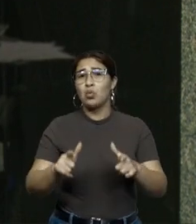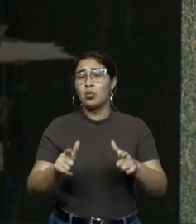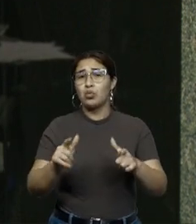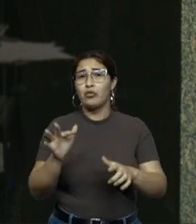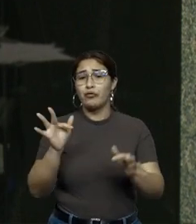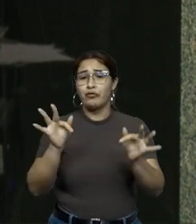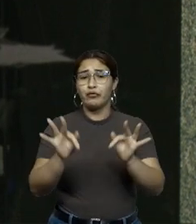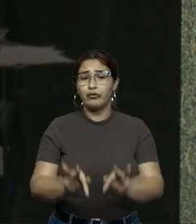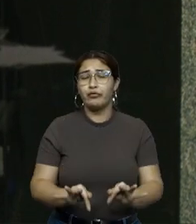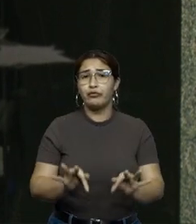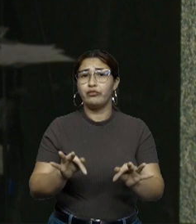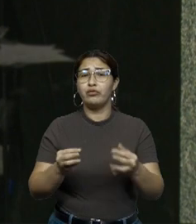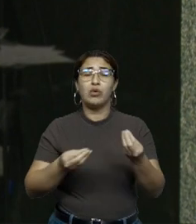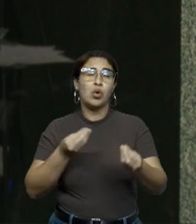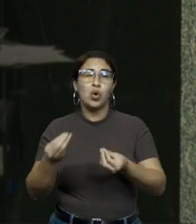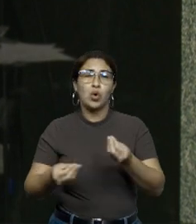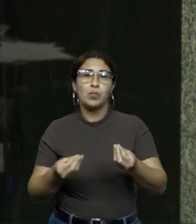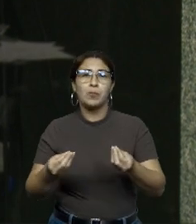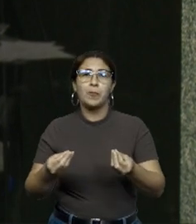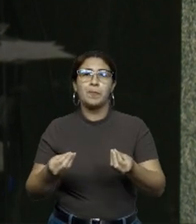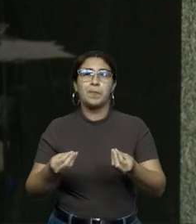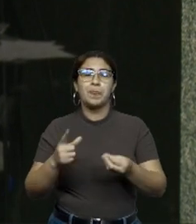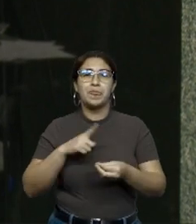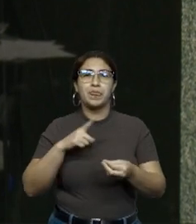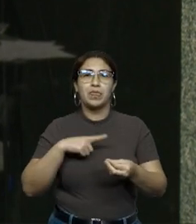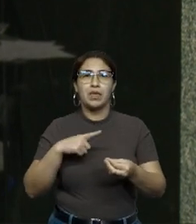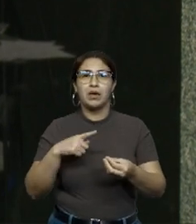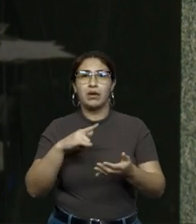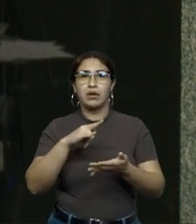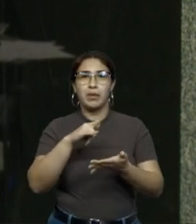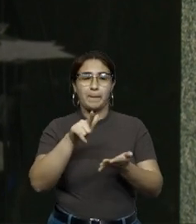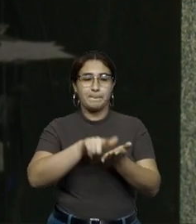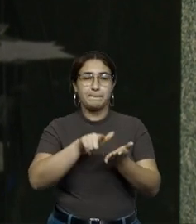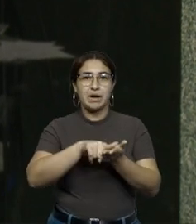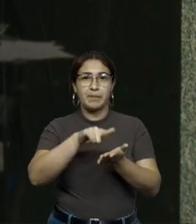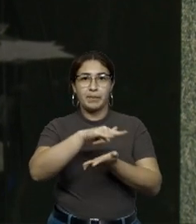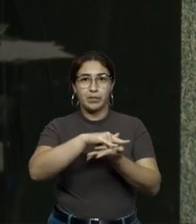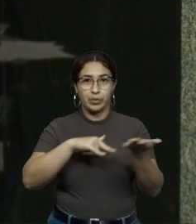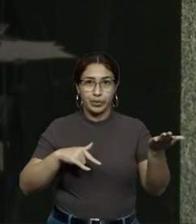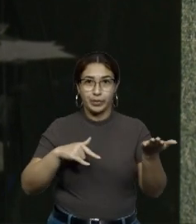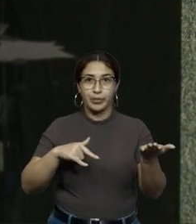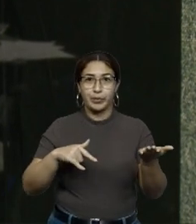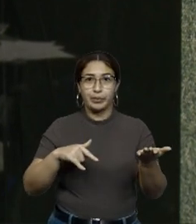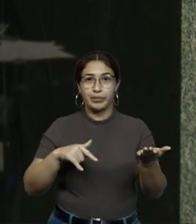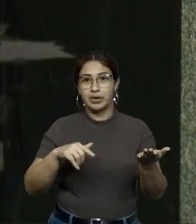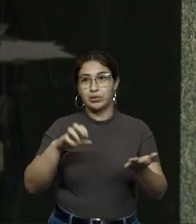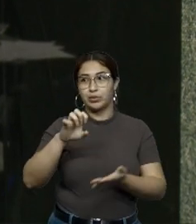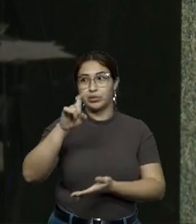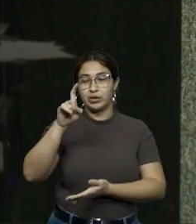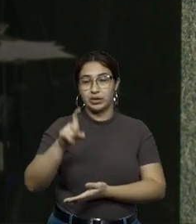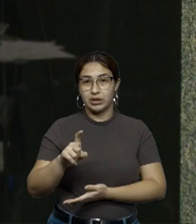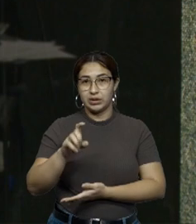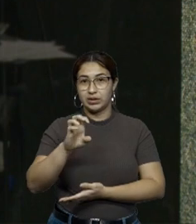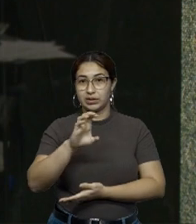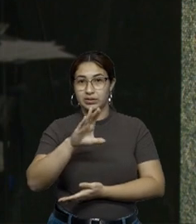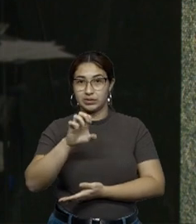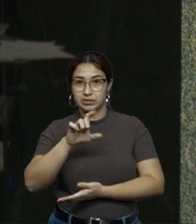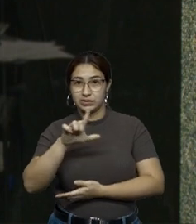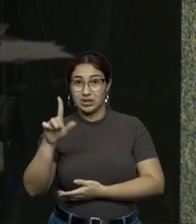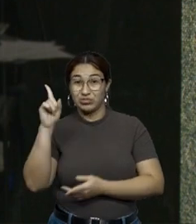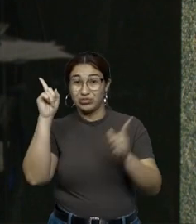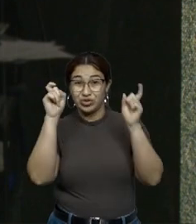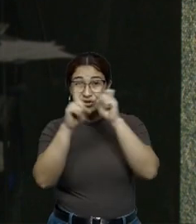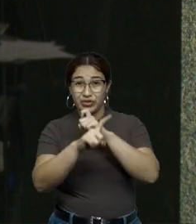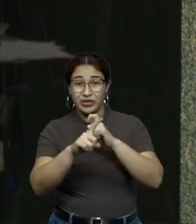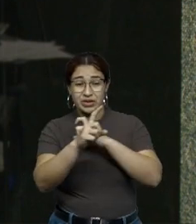chamada teve eles jogavam um arquivo lá em Excel que ficaria muito difícil a visualização Às